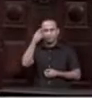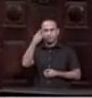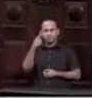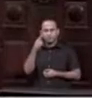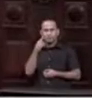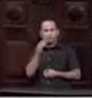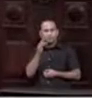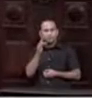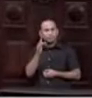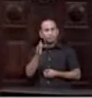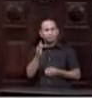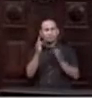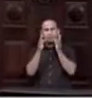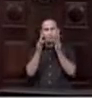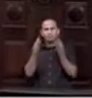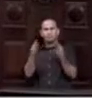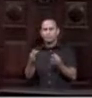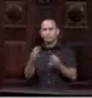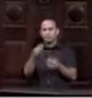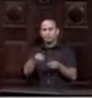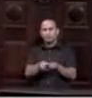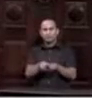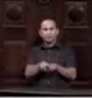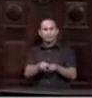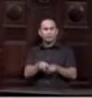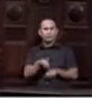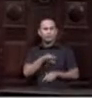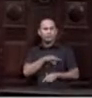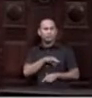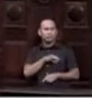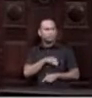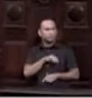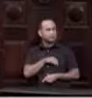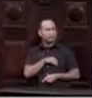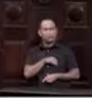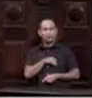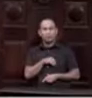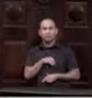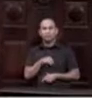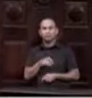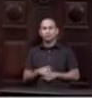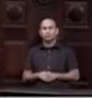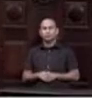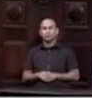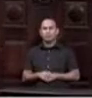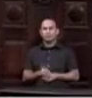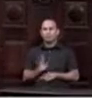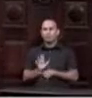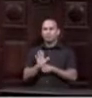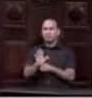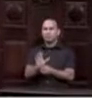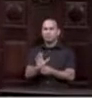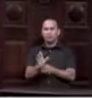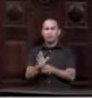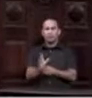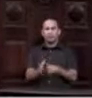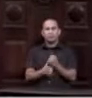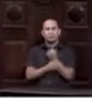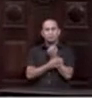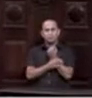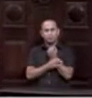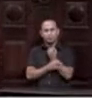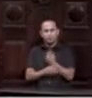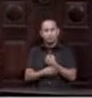naqueles policiais militares e civis. Ele quer simplesmente garantir o braço repressor desse